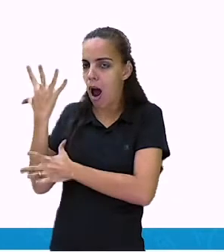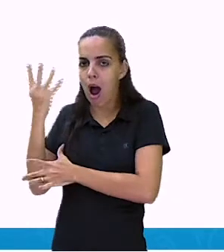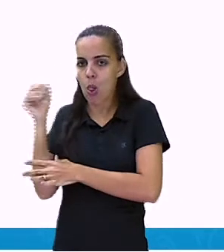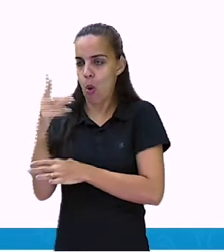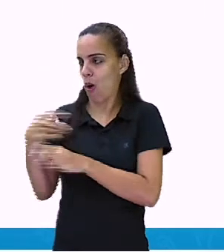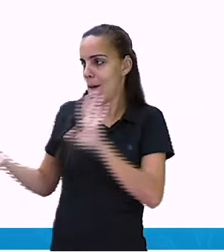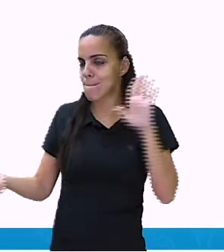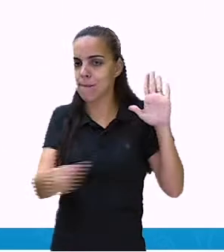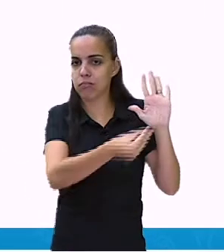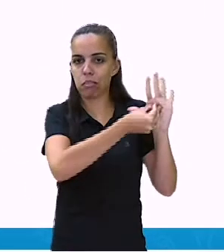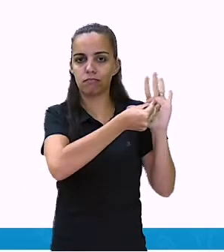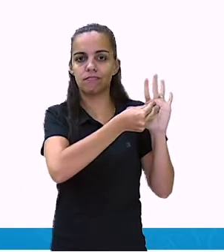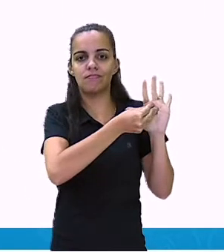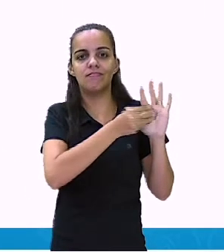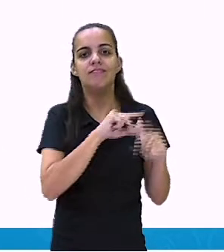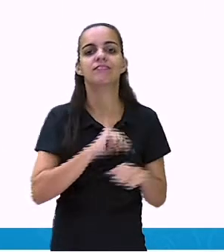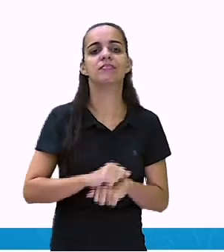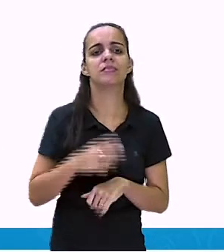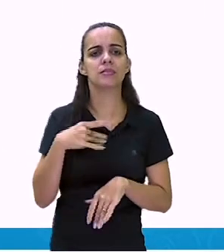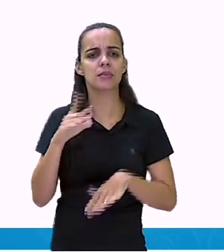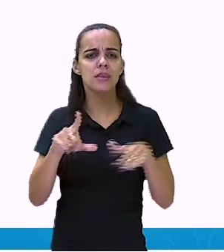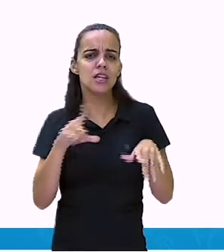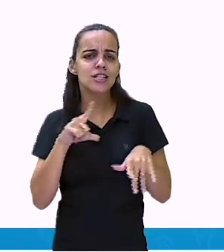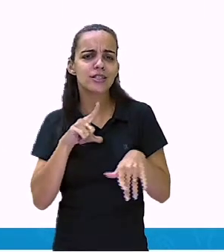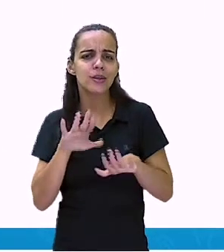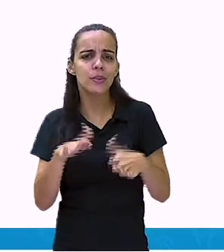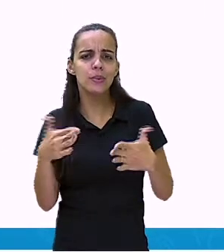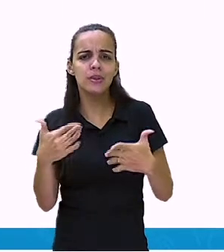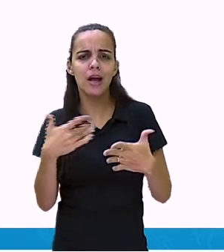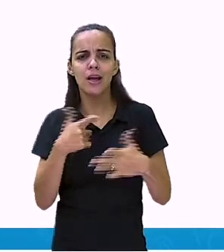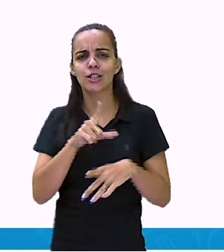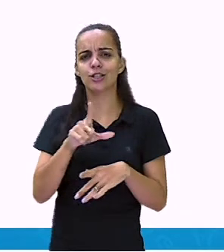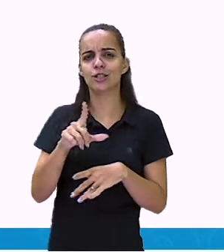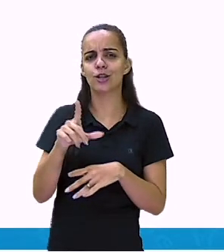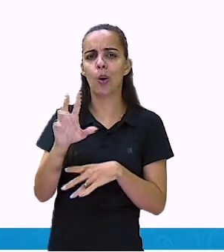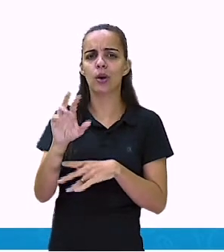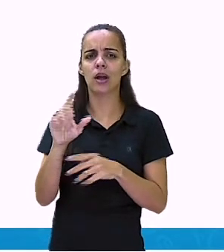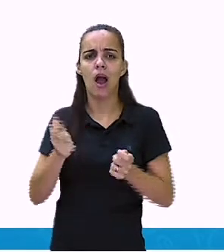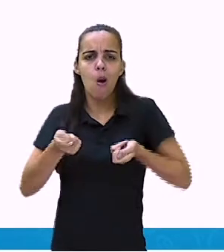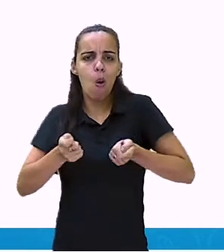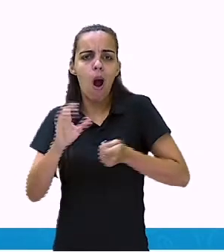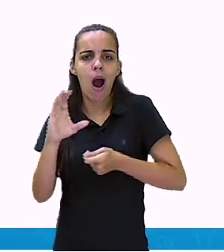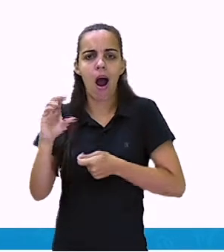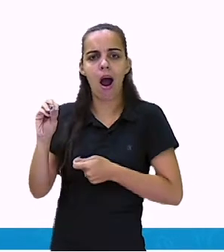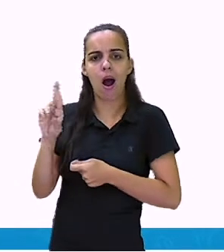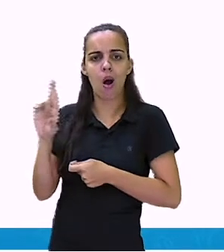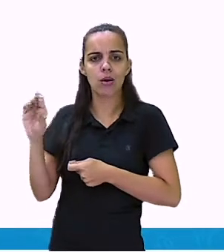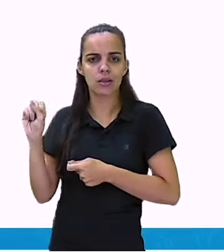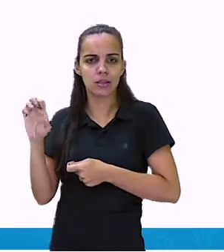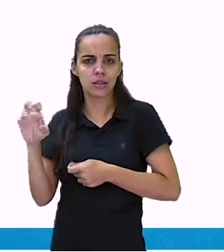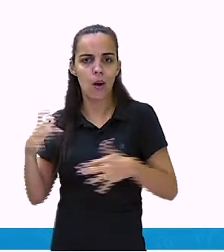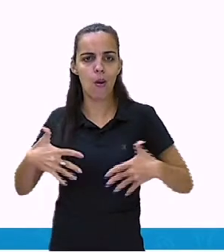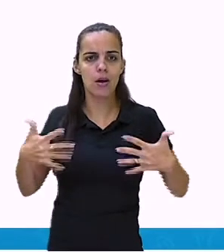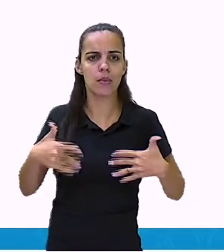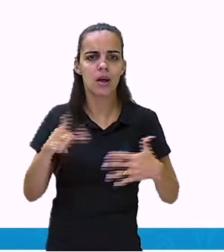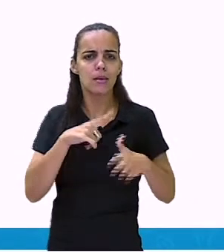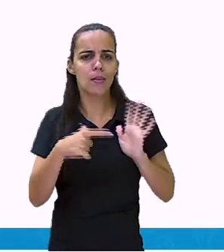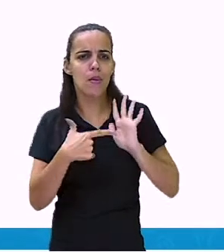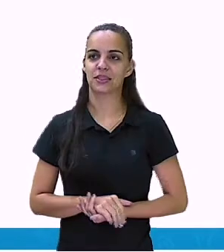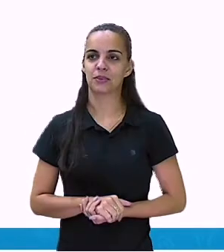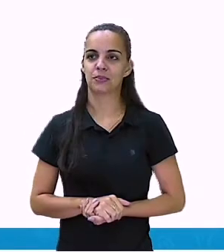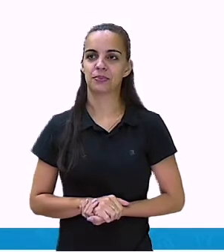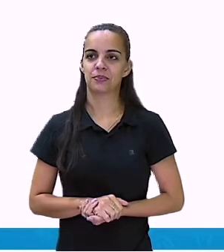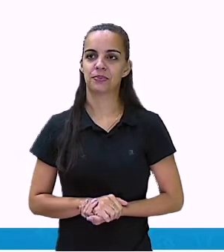recentes. Enquanto isso, o extinto Carrossel Animado exibia desenhos para crianças